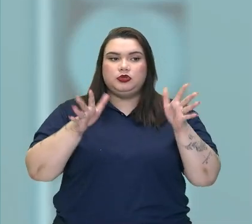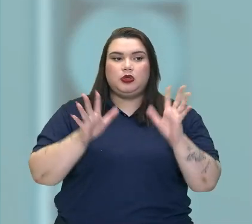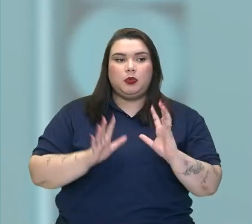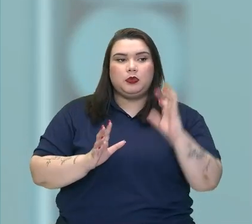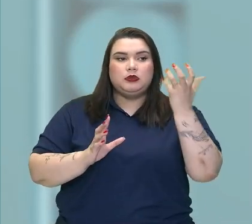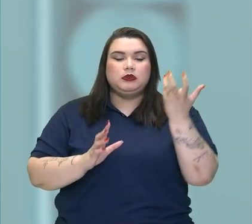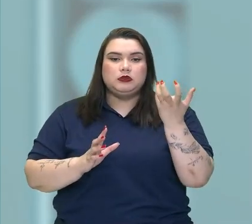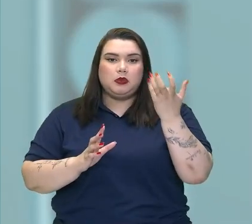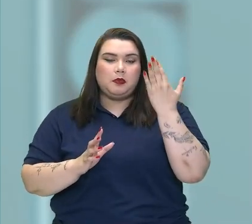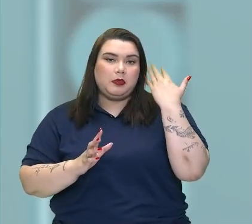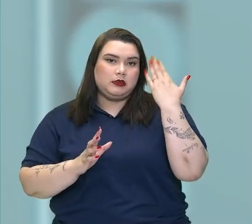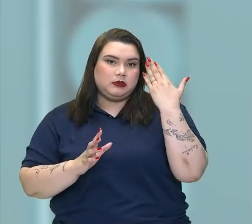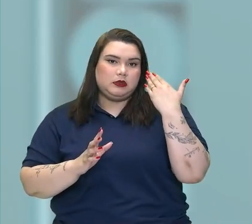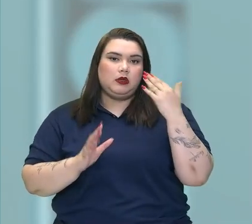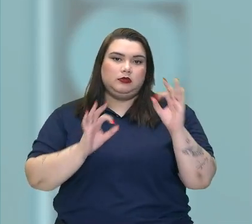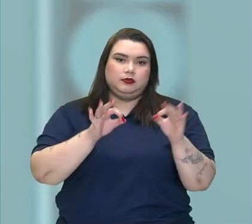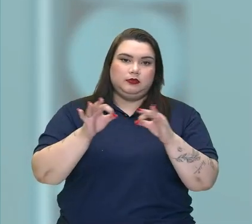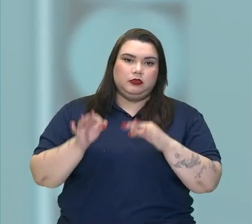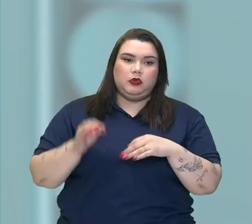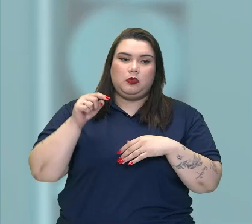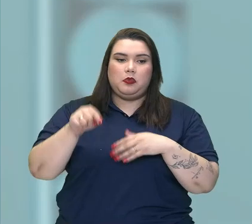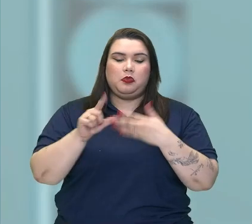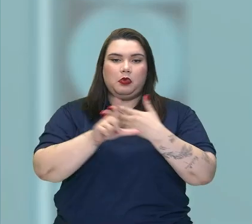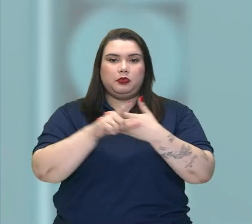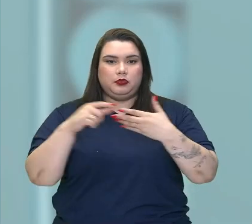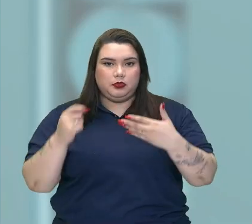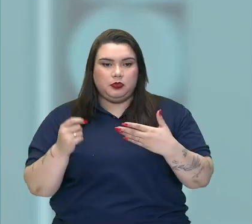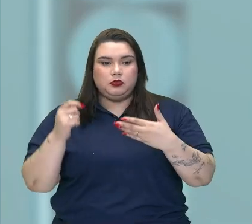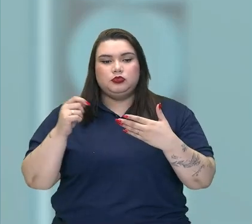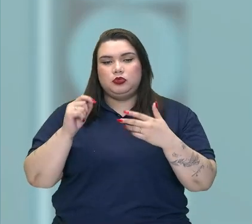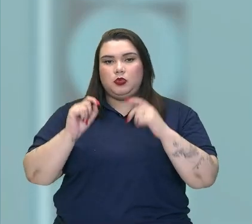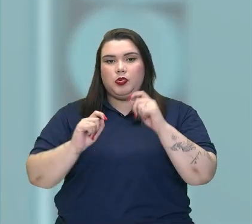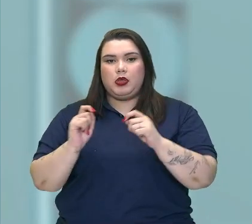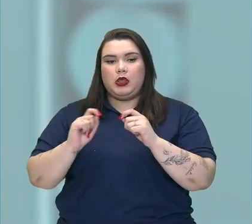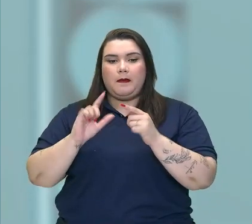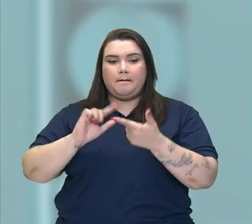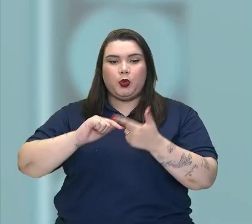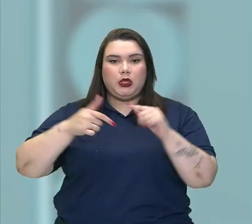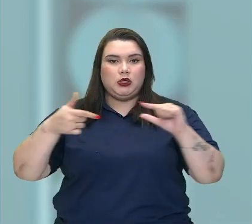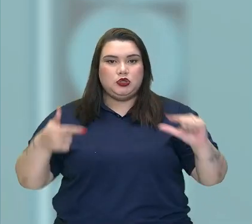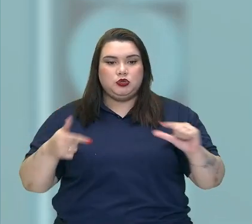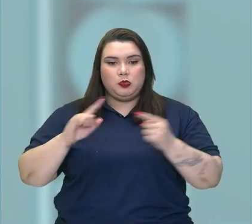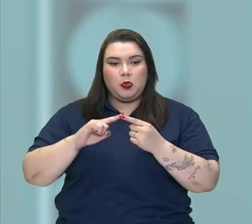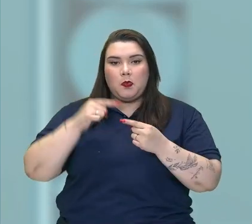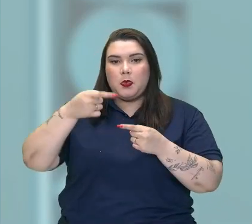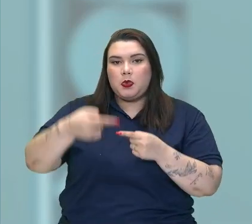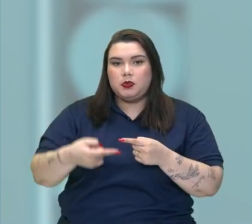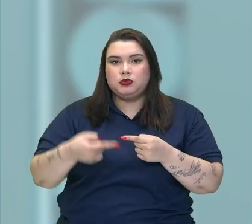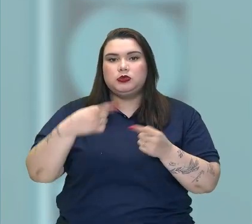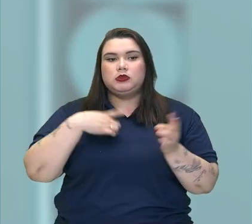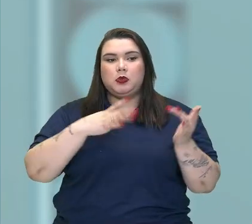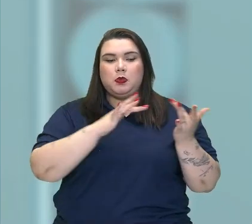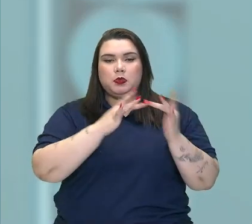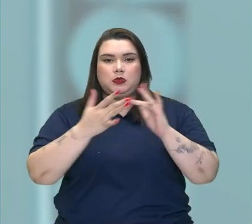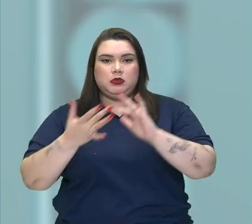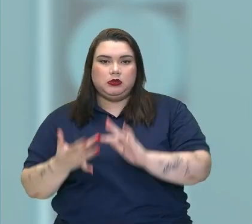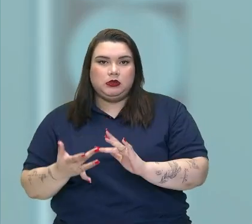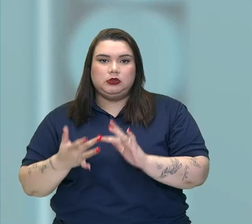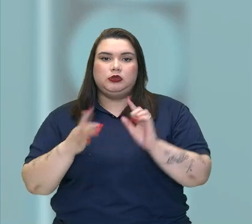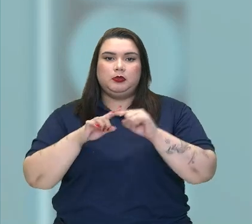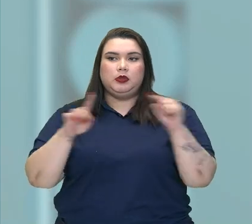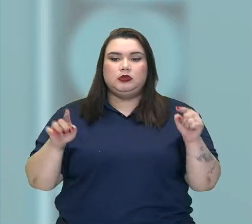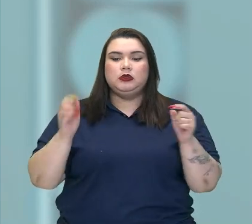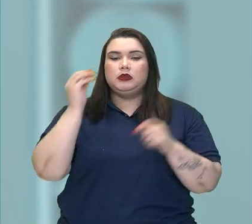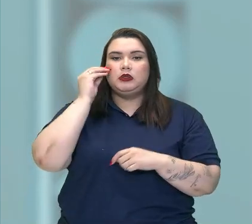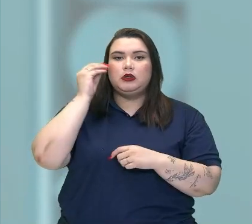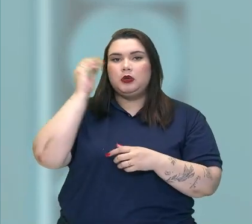literatura. Então os escritores pós-modernos, eles seguem tendências do mundo, do contexto, que nós vamos tentar entender para compreender